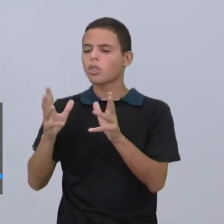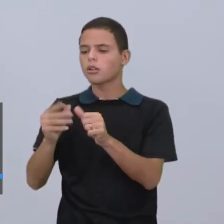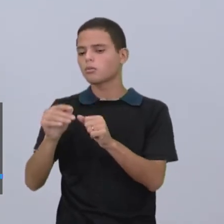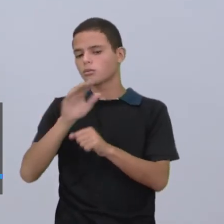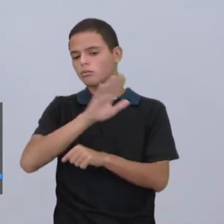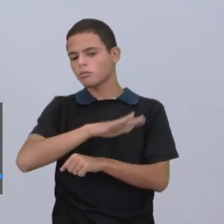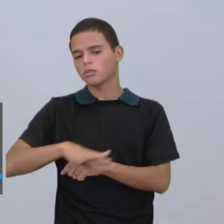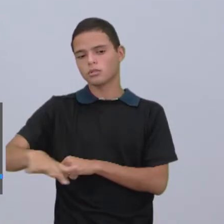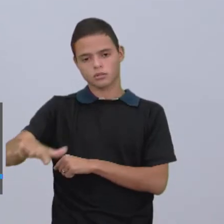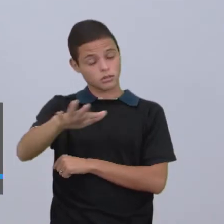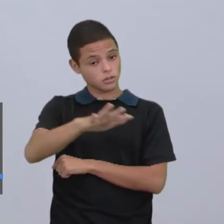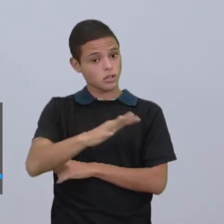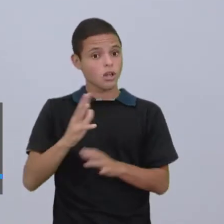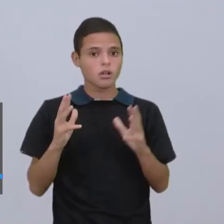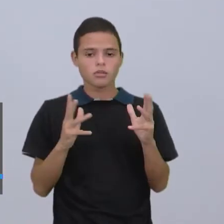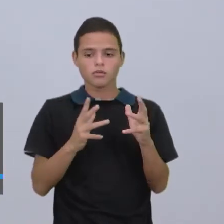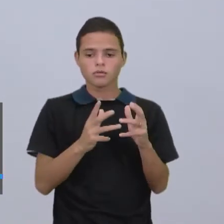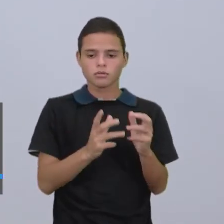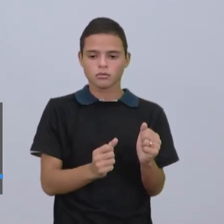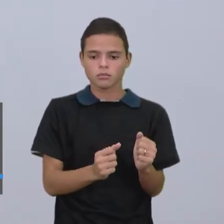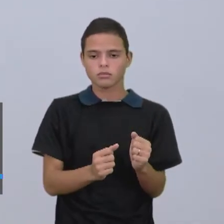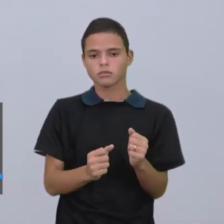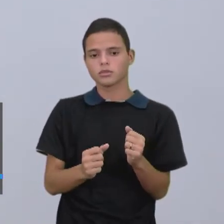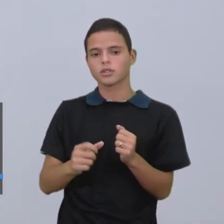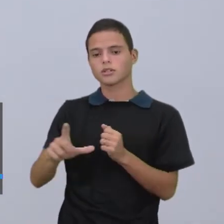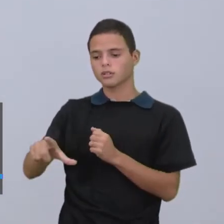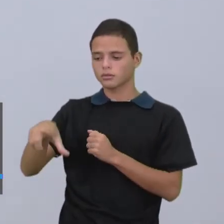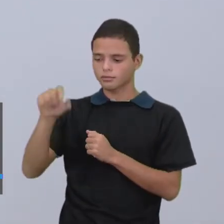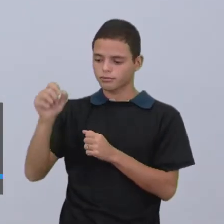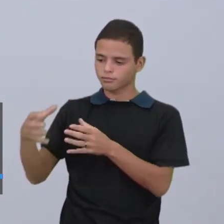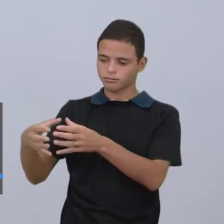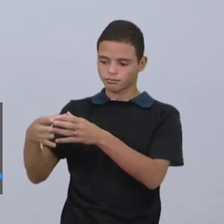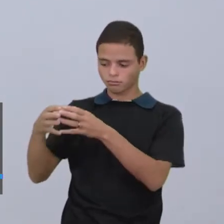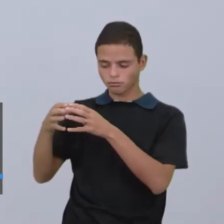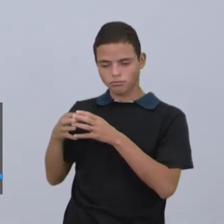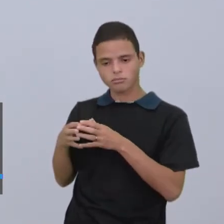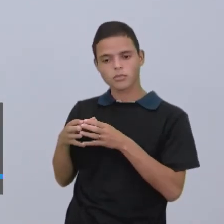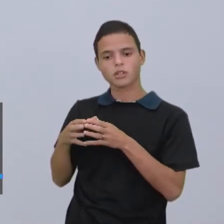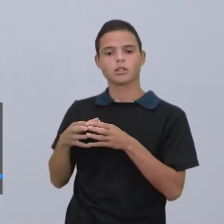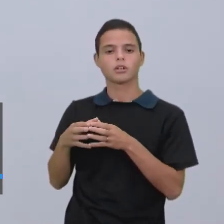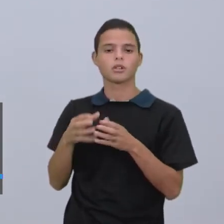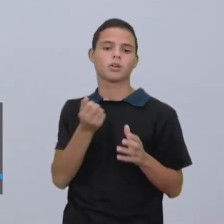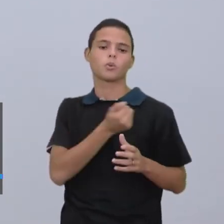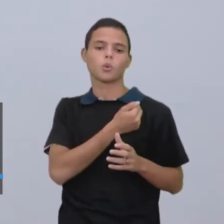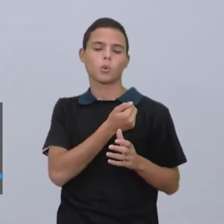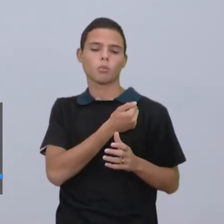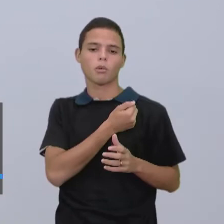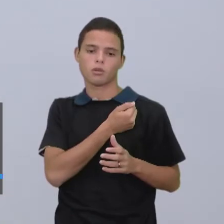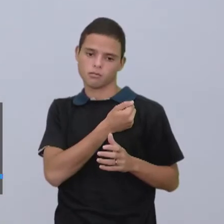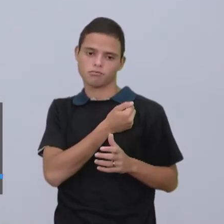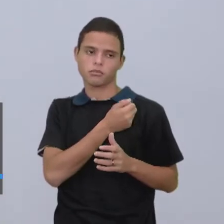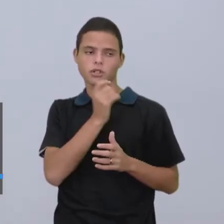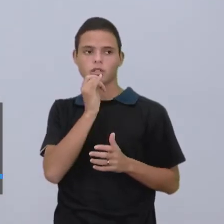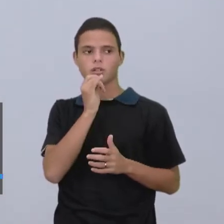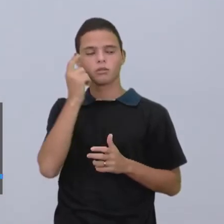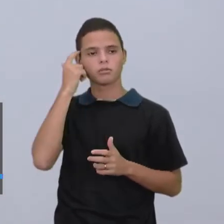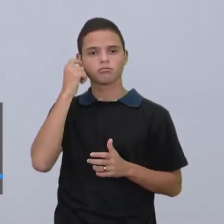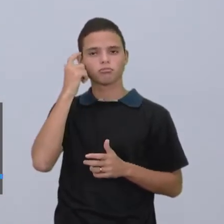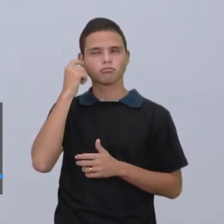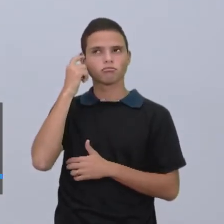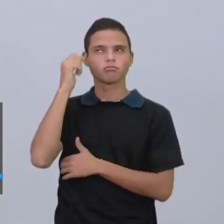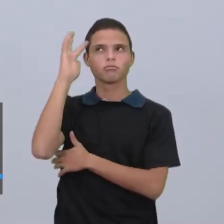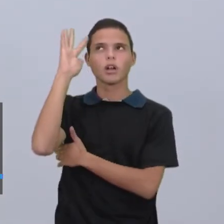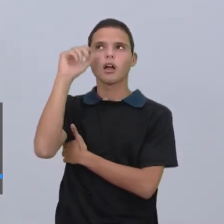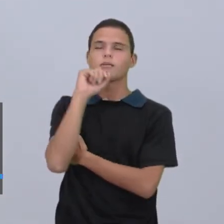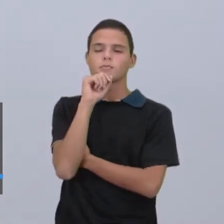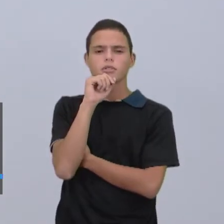subgrupo. Inteirinho. Então, peguei, escolhi isso aqui, ó. Então, números pares, números ímpares. Não, eu quero as pessoas que, sei lá, você vai pegar. Papinha,